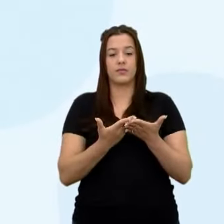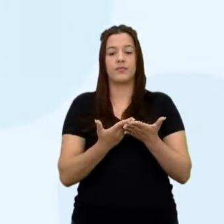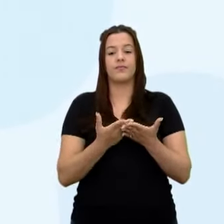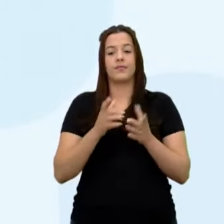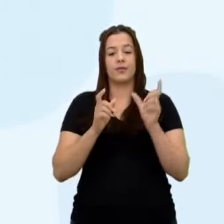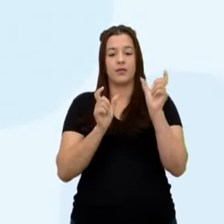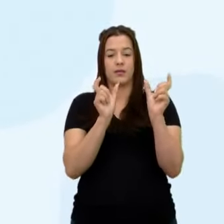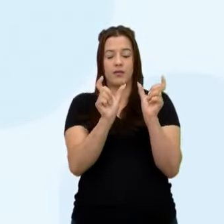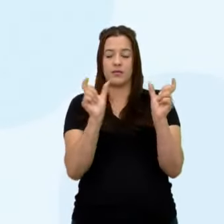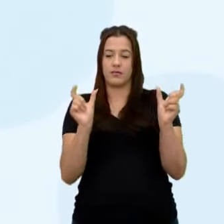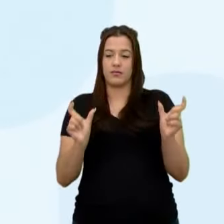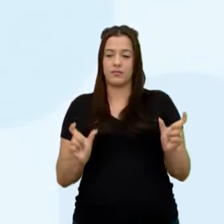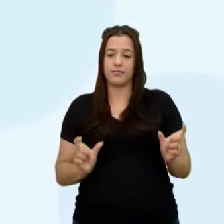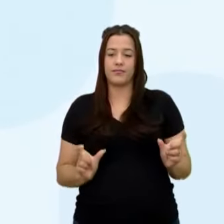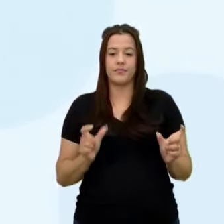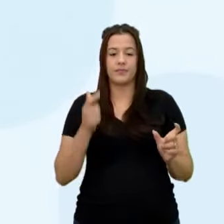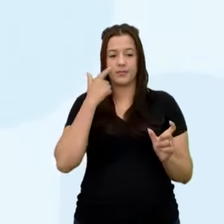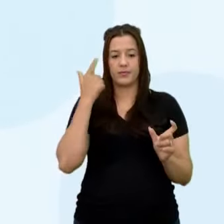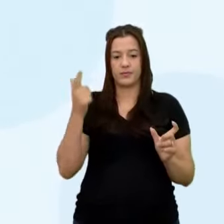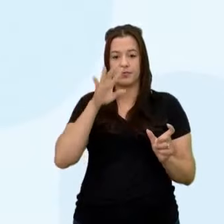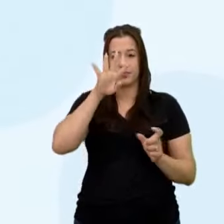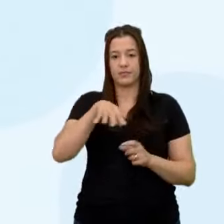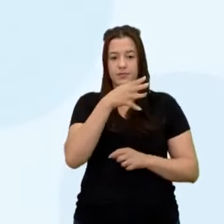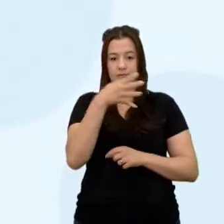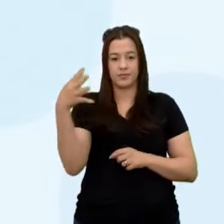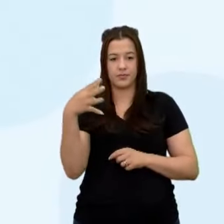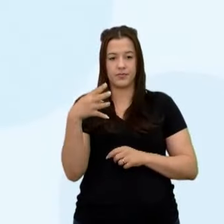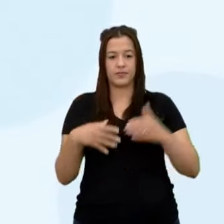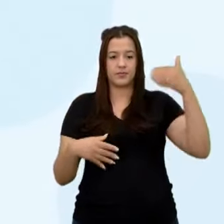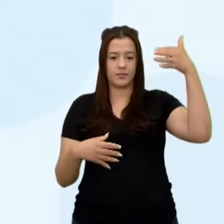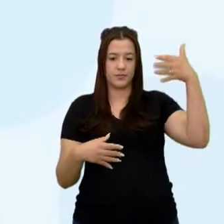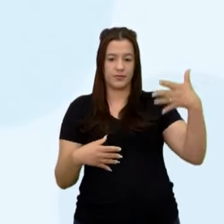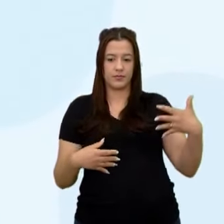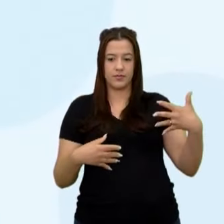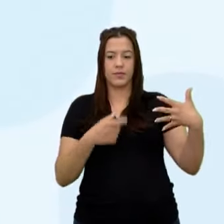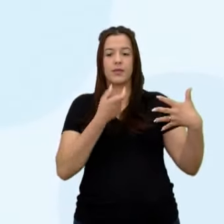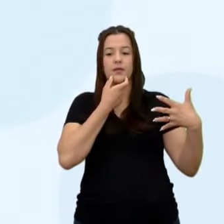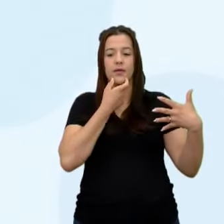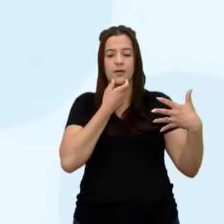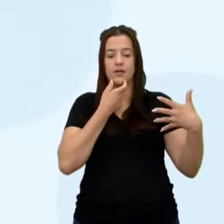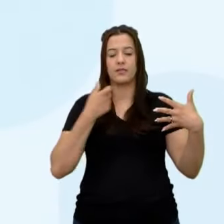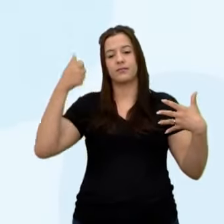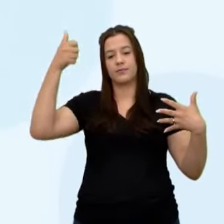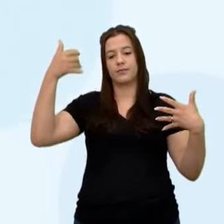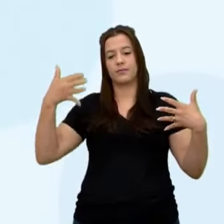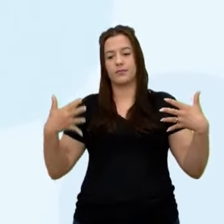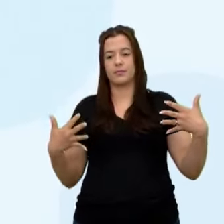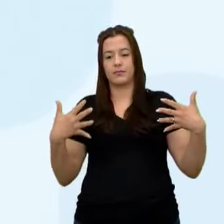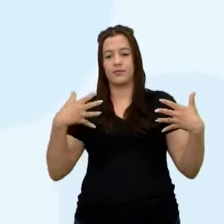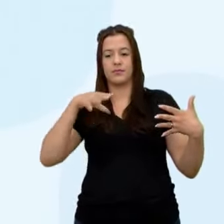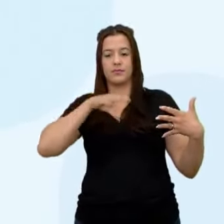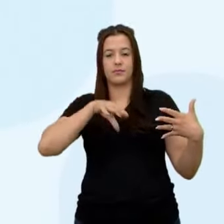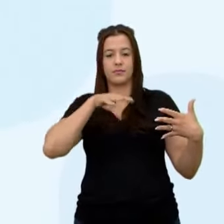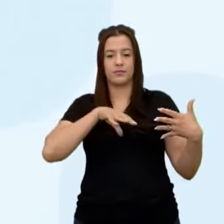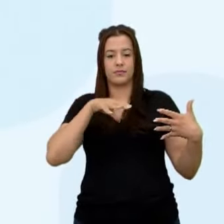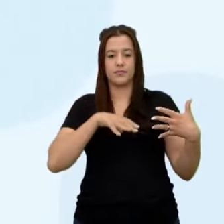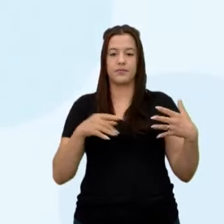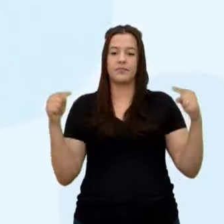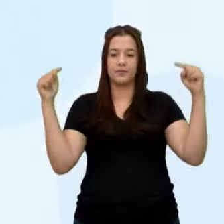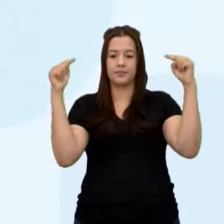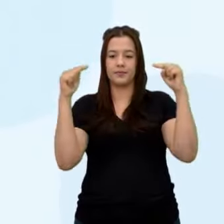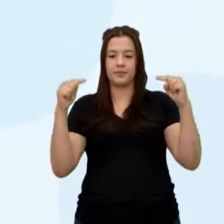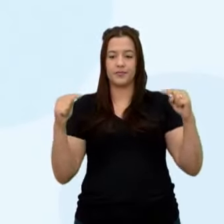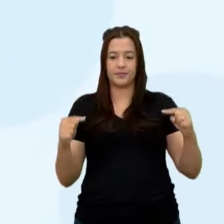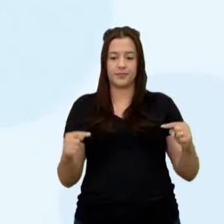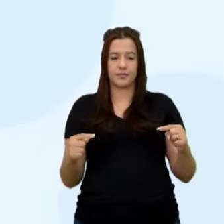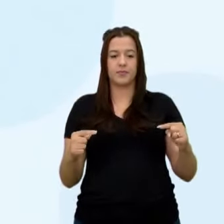dessas palavras que estão à esquerda, né, em inglês, e à direita em português? This is a glossary, é